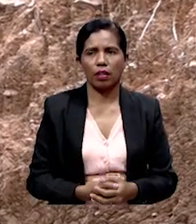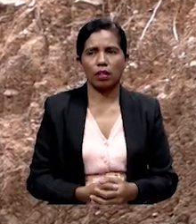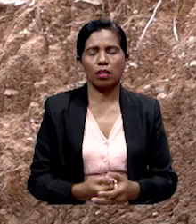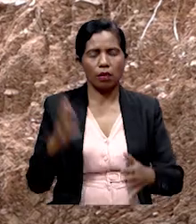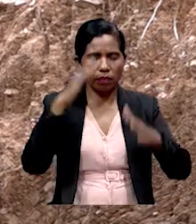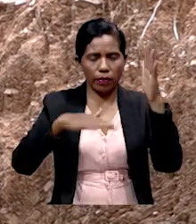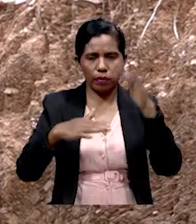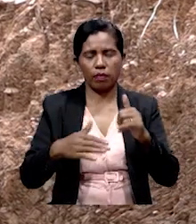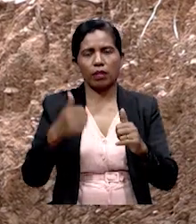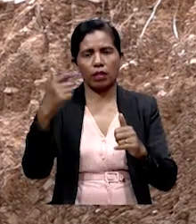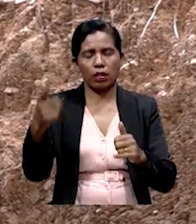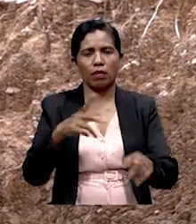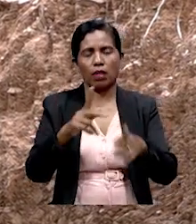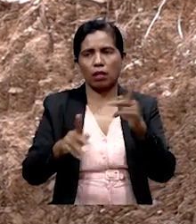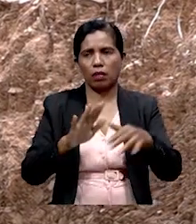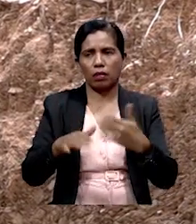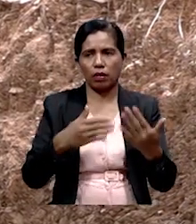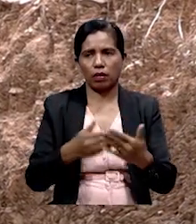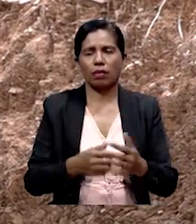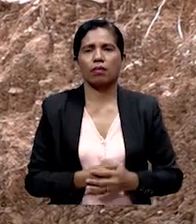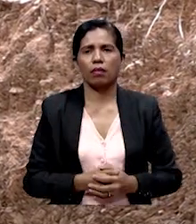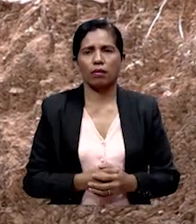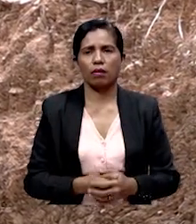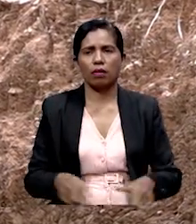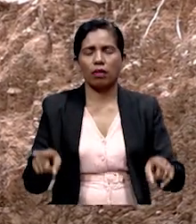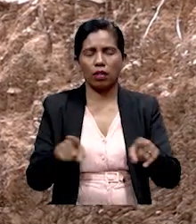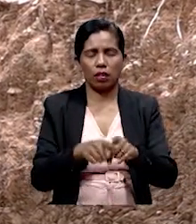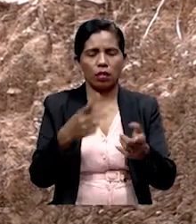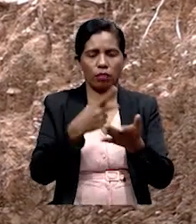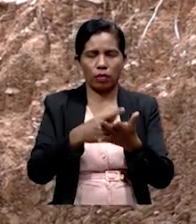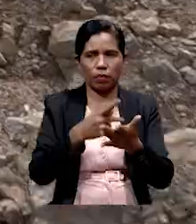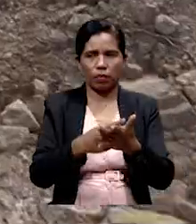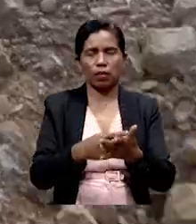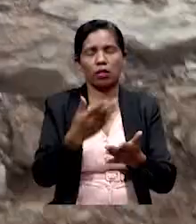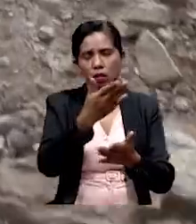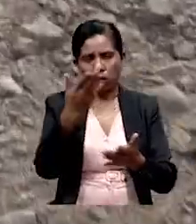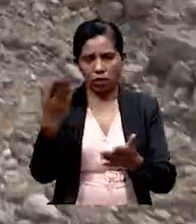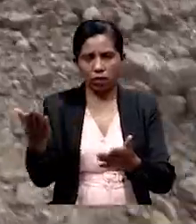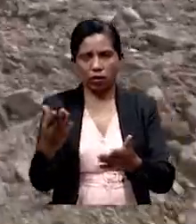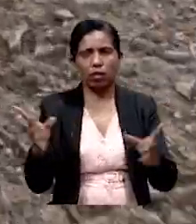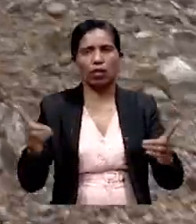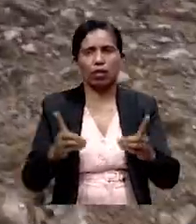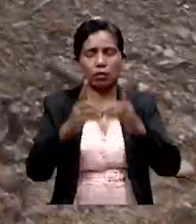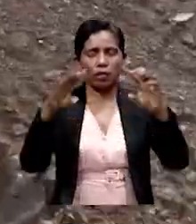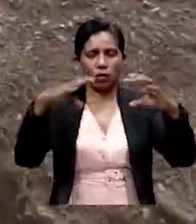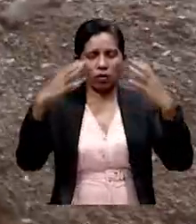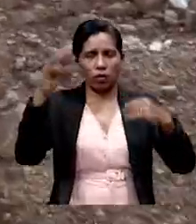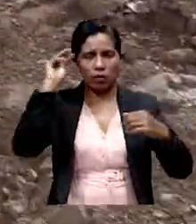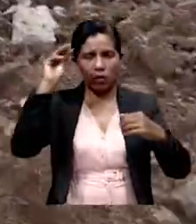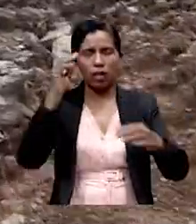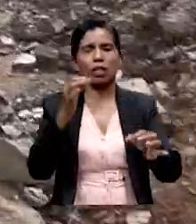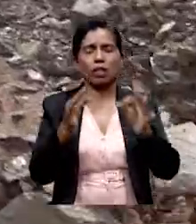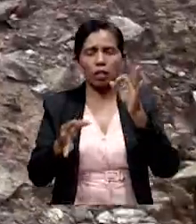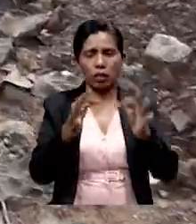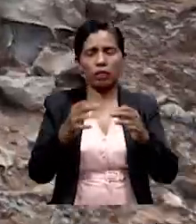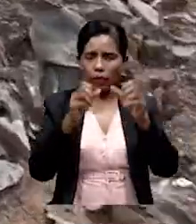problema ida ba comunidade ida ne la significa kata kira ne hasa proposta ma yo espera kata so silence sira sia soro malo consejo ministro kari